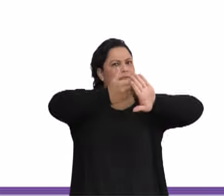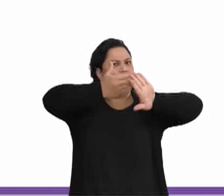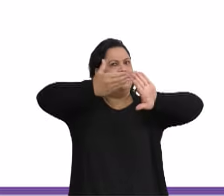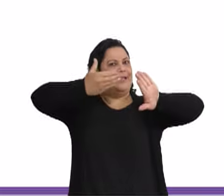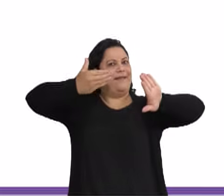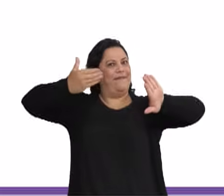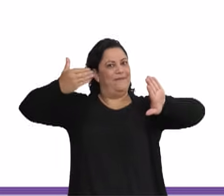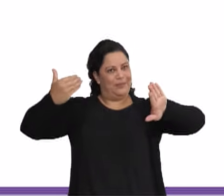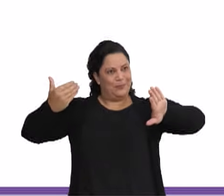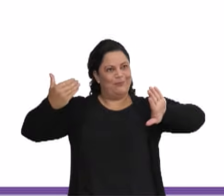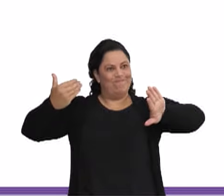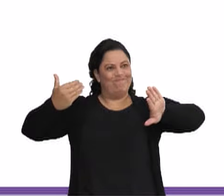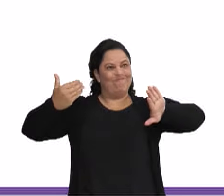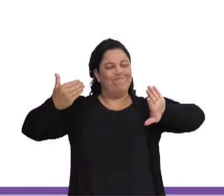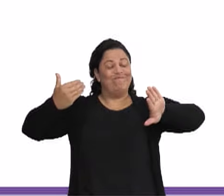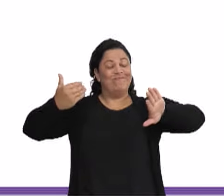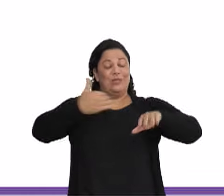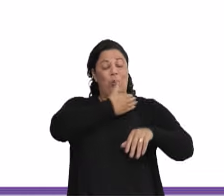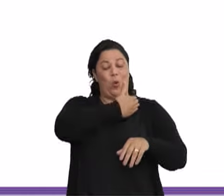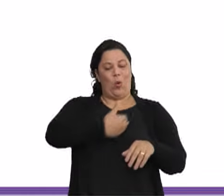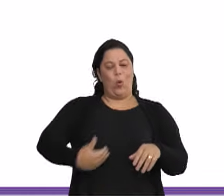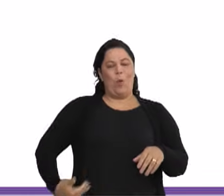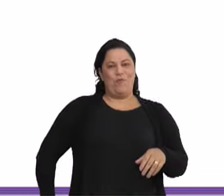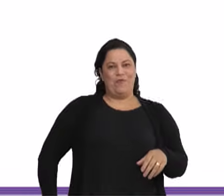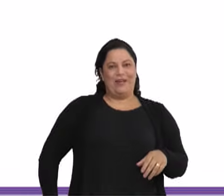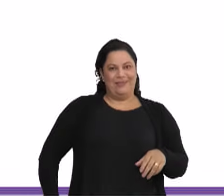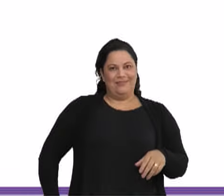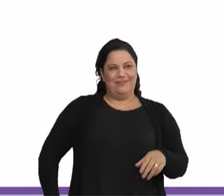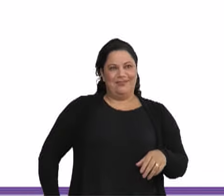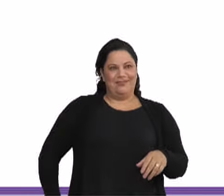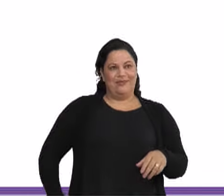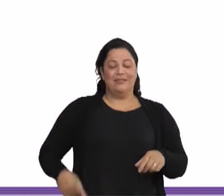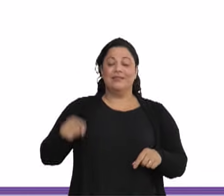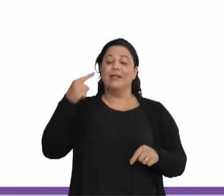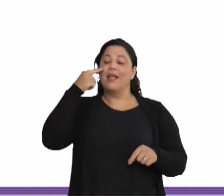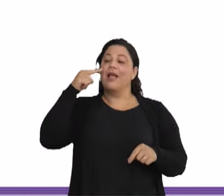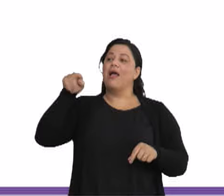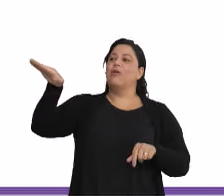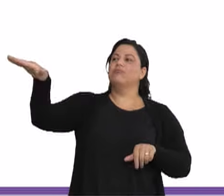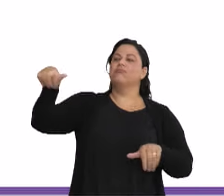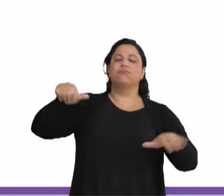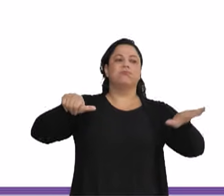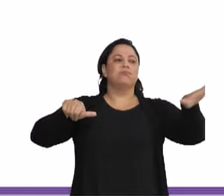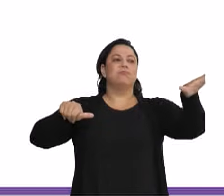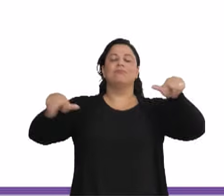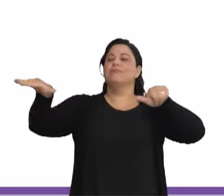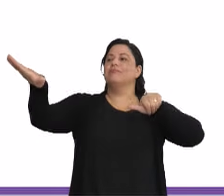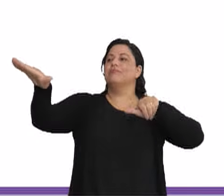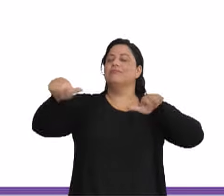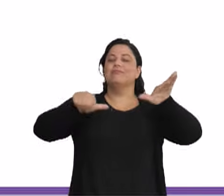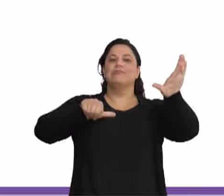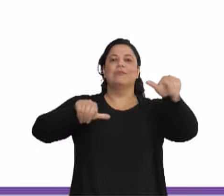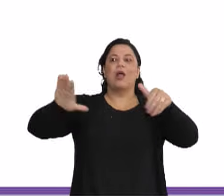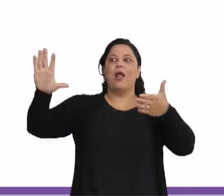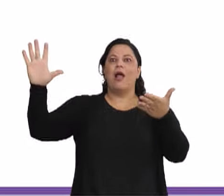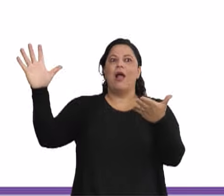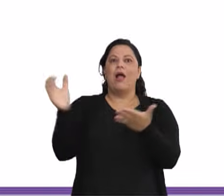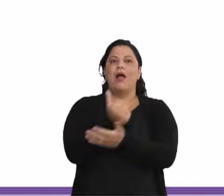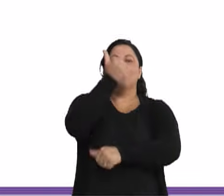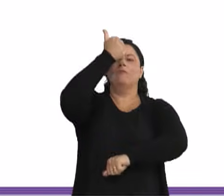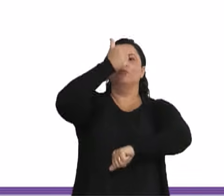os governadores e ele nomeou interventores no lugar. A maioria era ligada